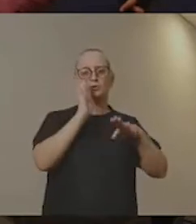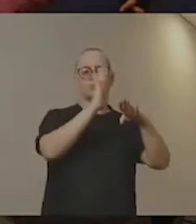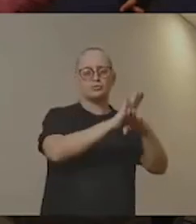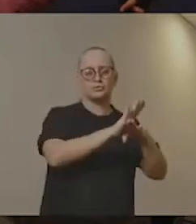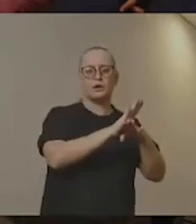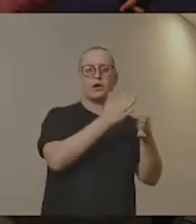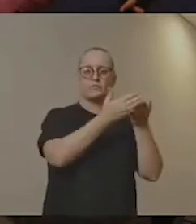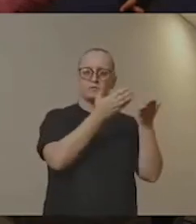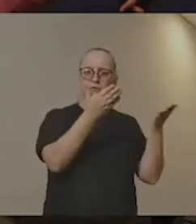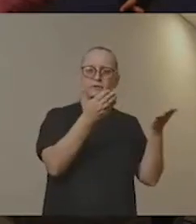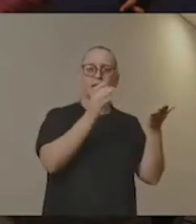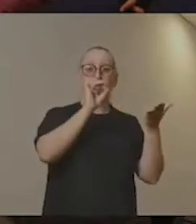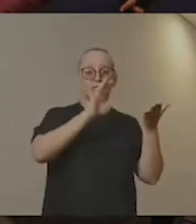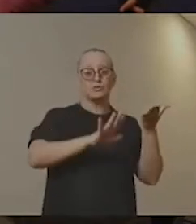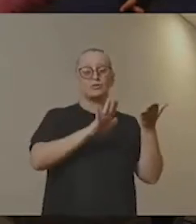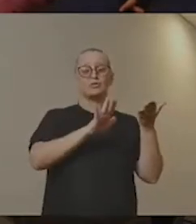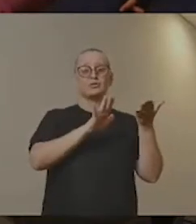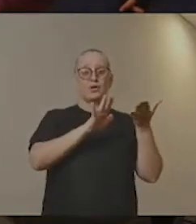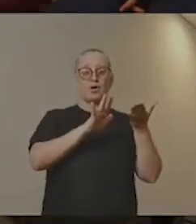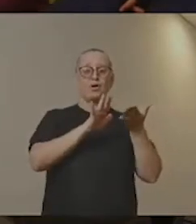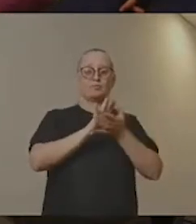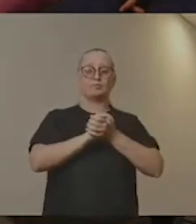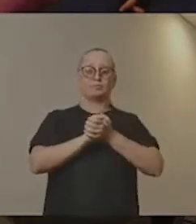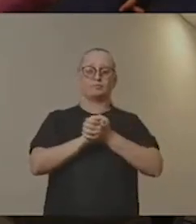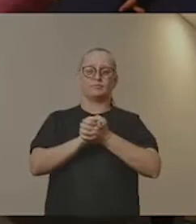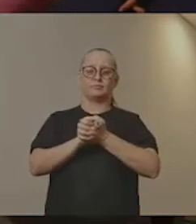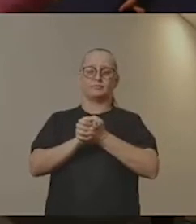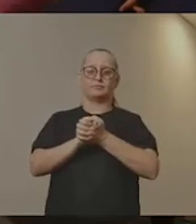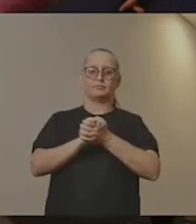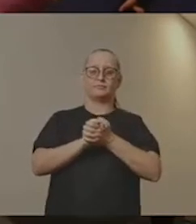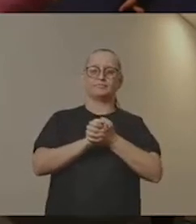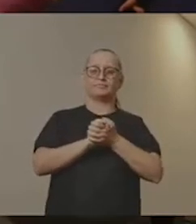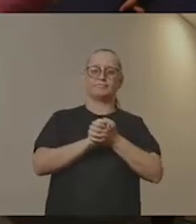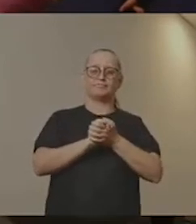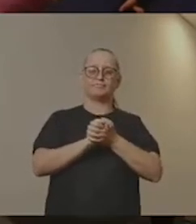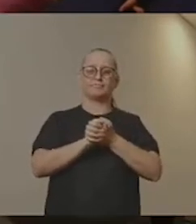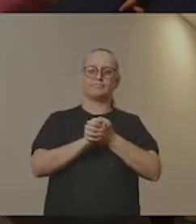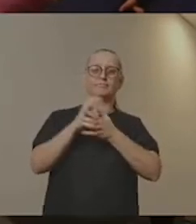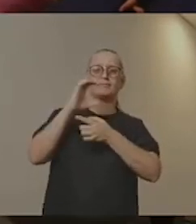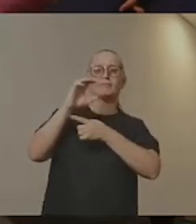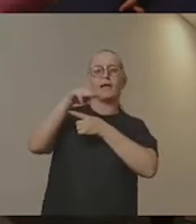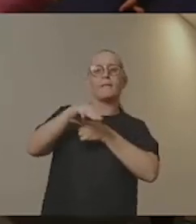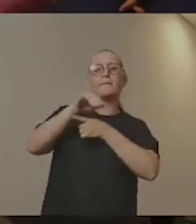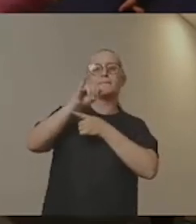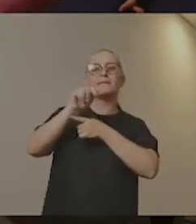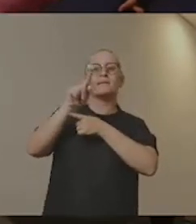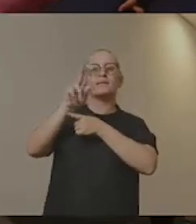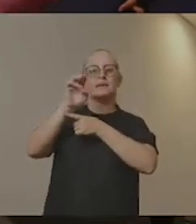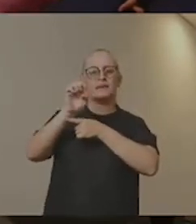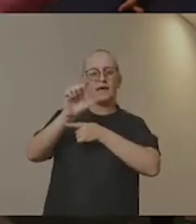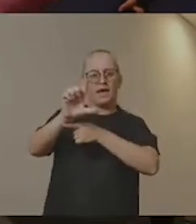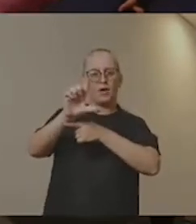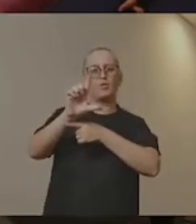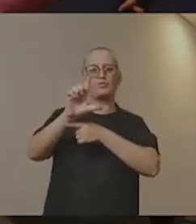volta para o Caio aqui, olha. A Áurea já falou das rodas, né, que acontecem de uma forma mais